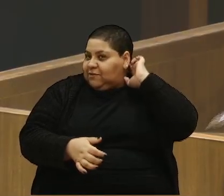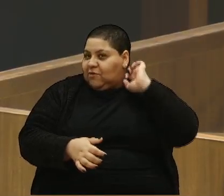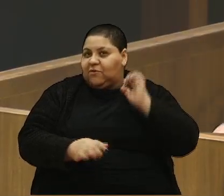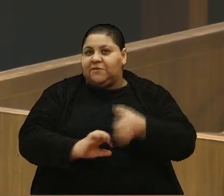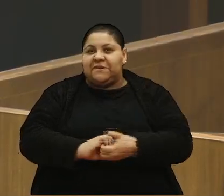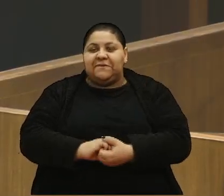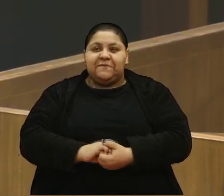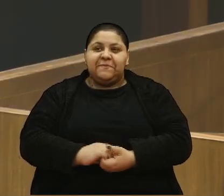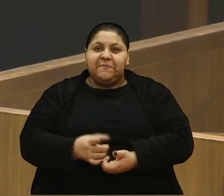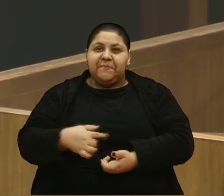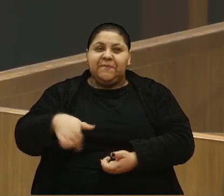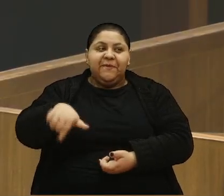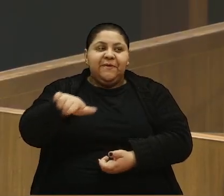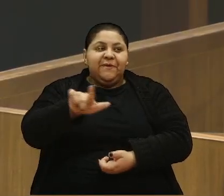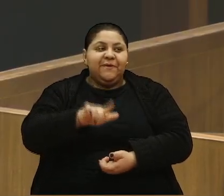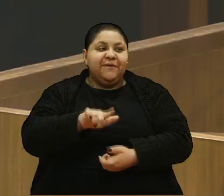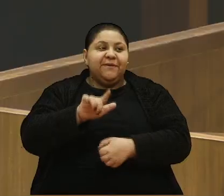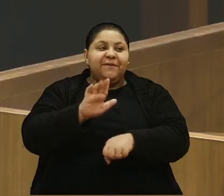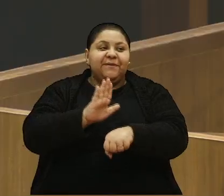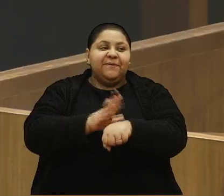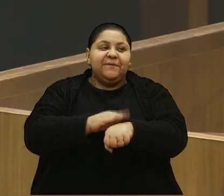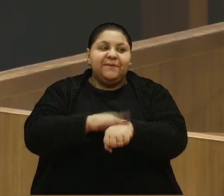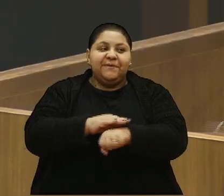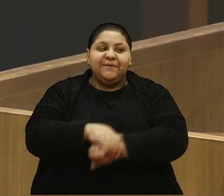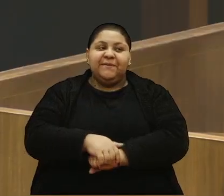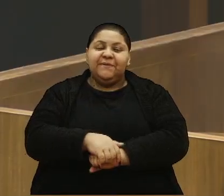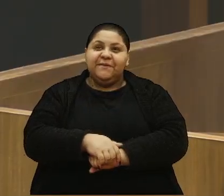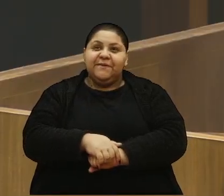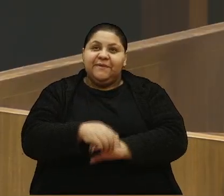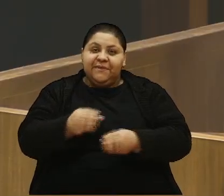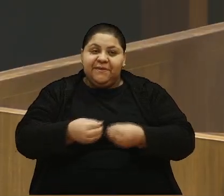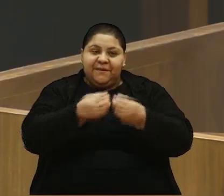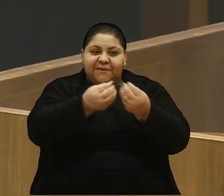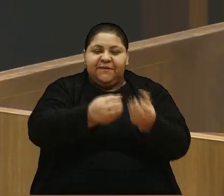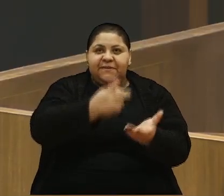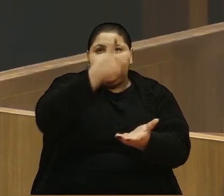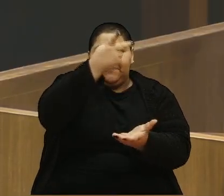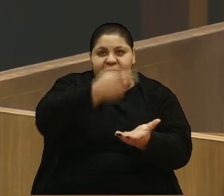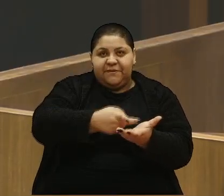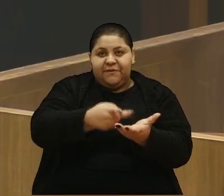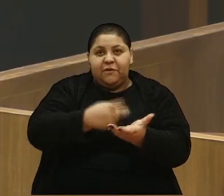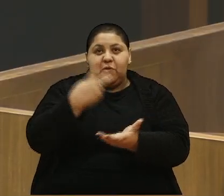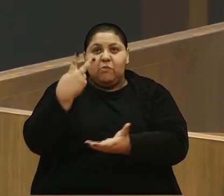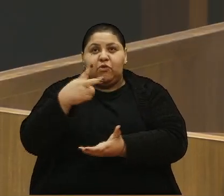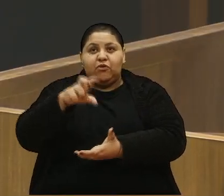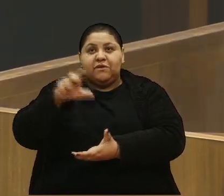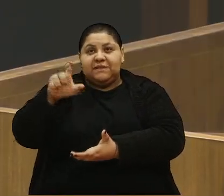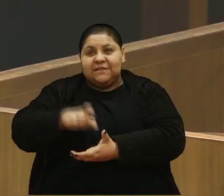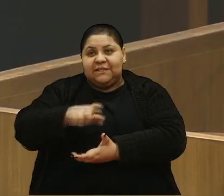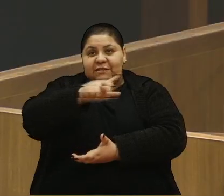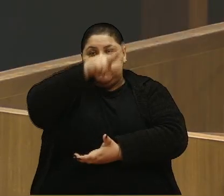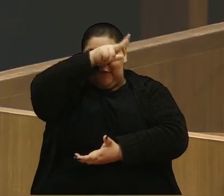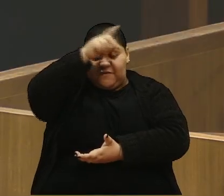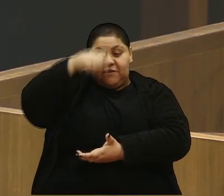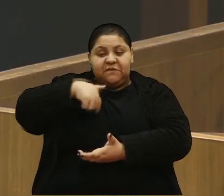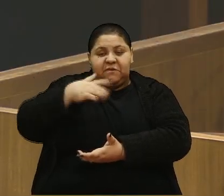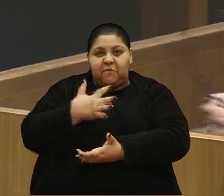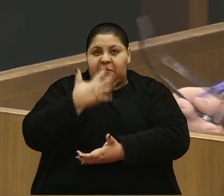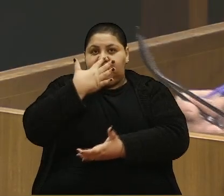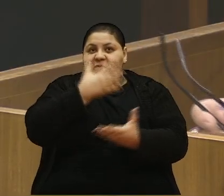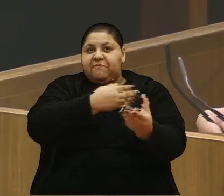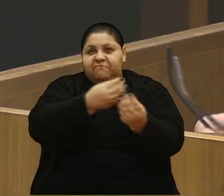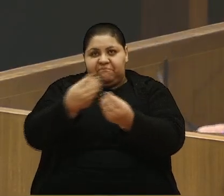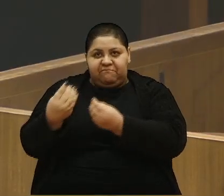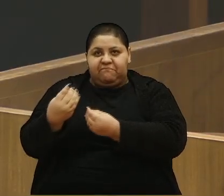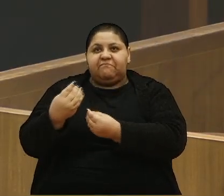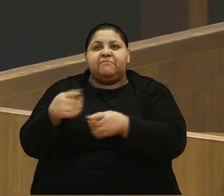também eu tive a oportunidade, sempre gosto de lembrar, de conceder o título para 2 ex-prefeitos que eu admiro muito. Admiro